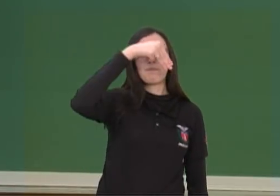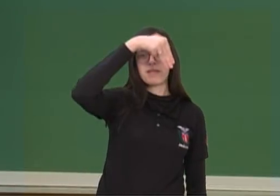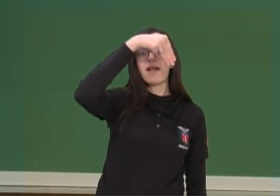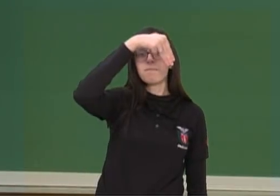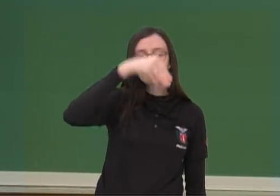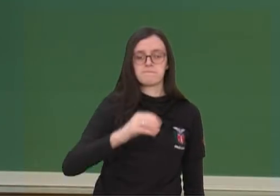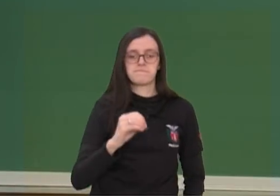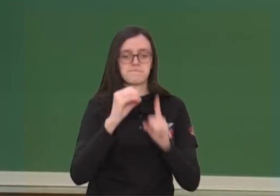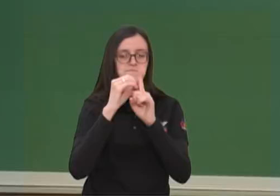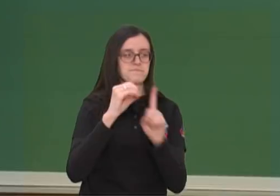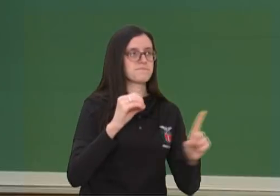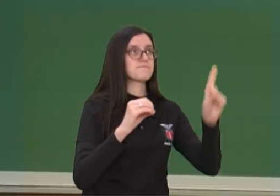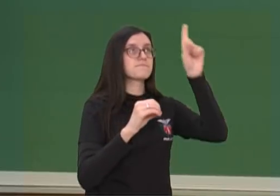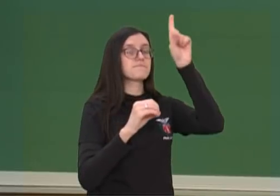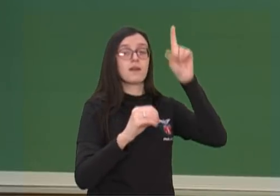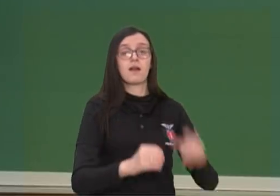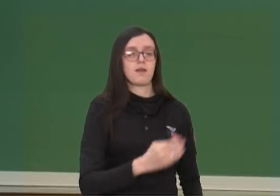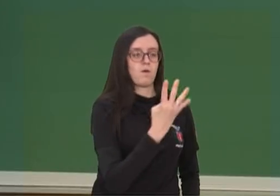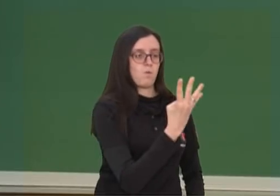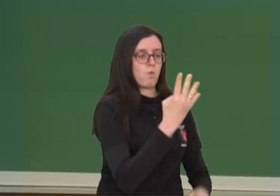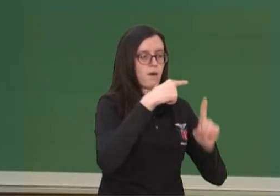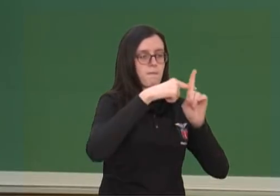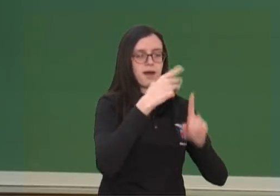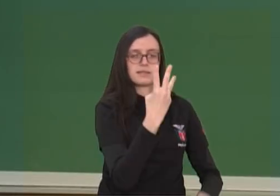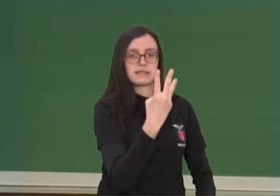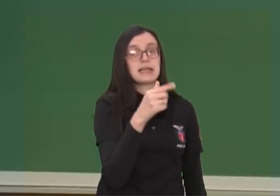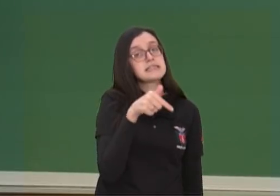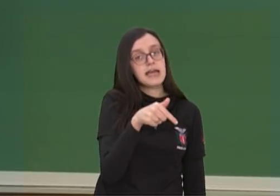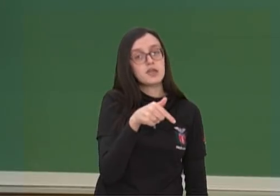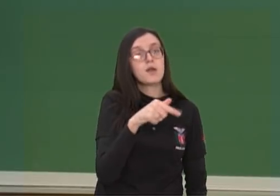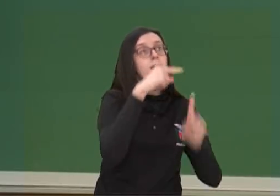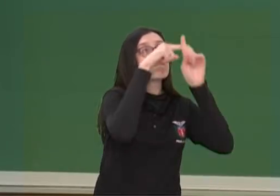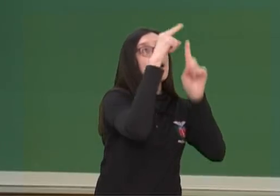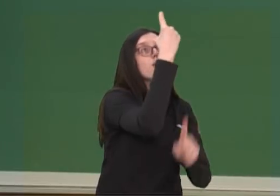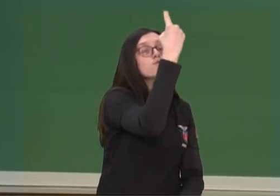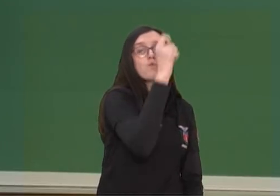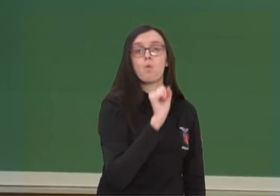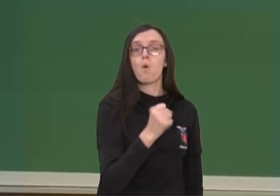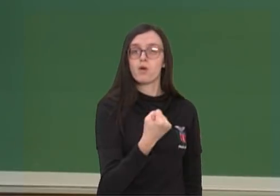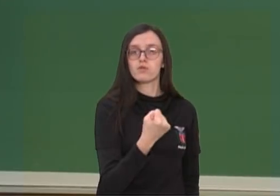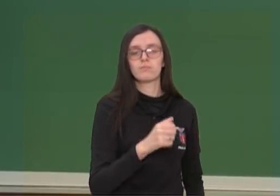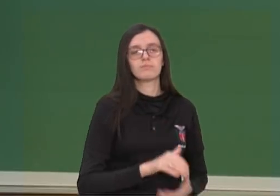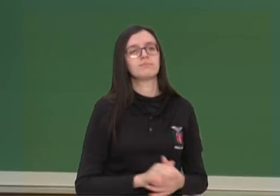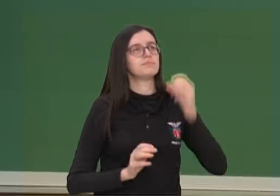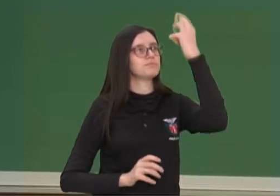Muito bem. 4 mais 3, 7, com mais 1, 8. E o 3. Então, quer dizer que o resultado